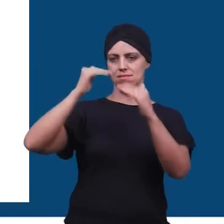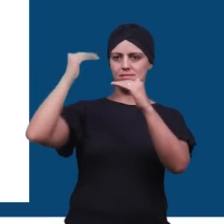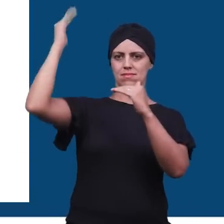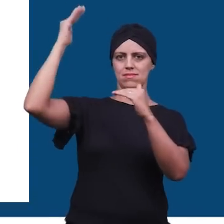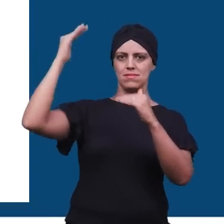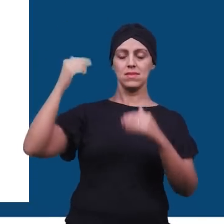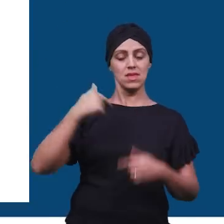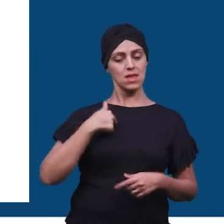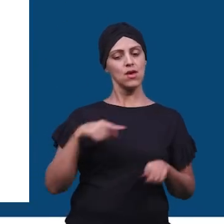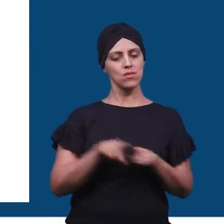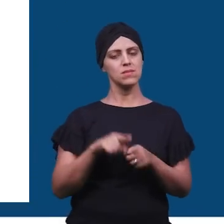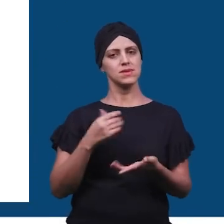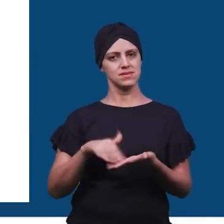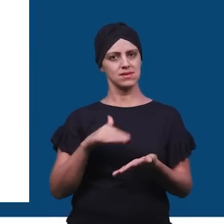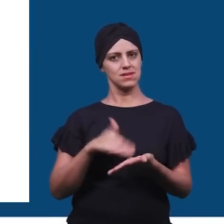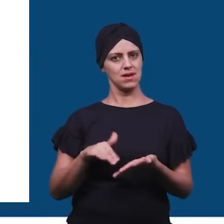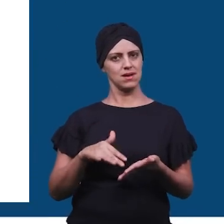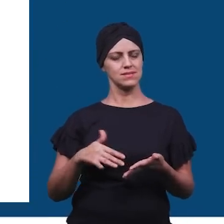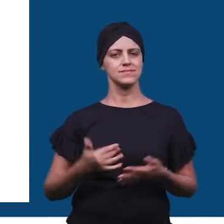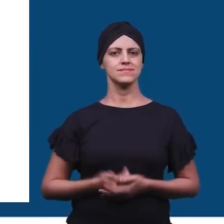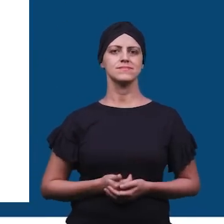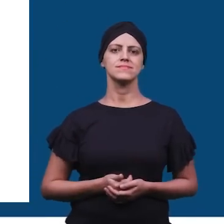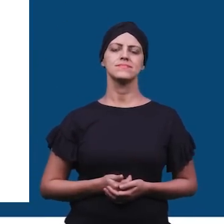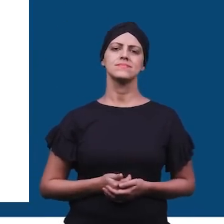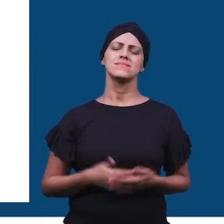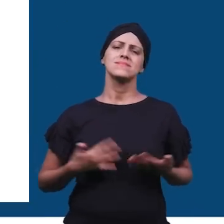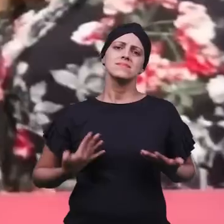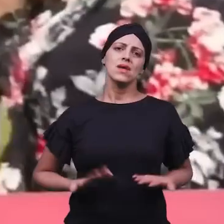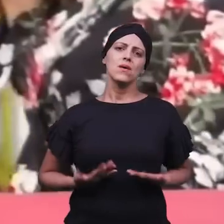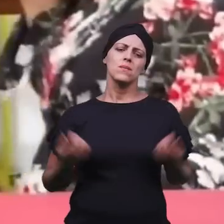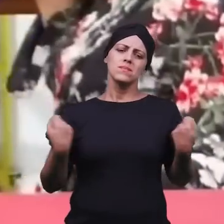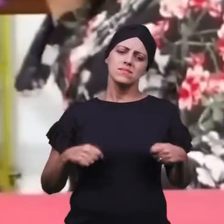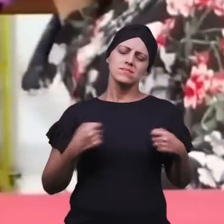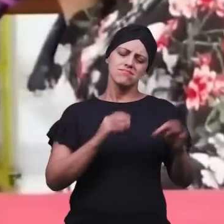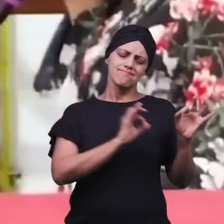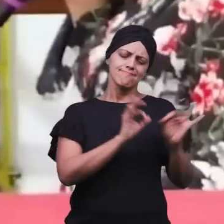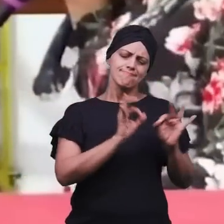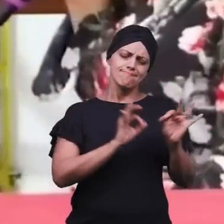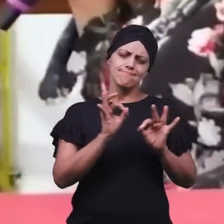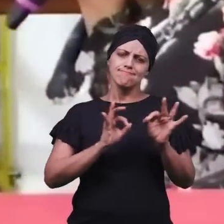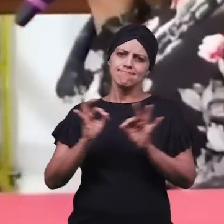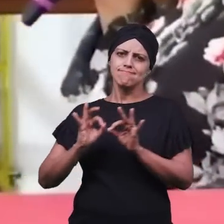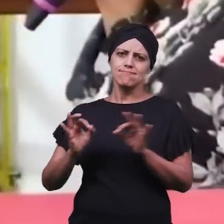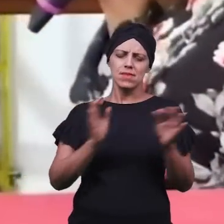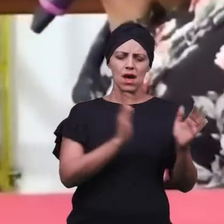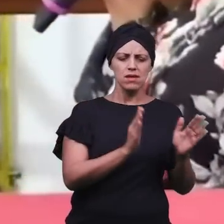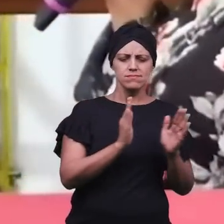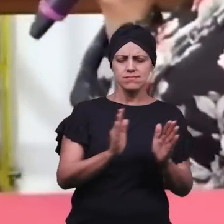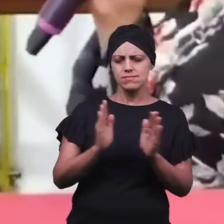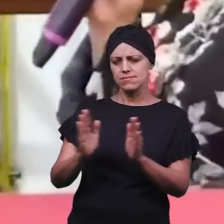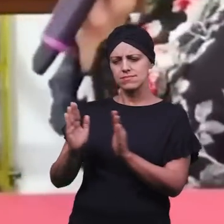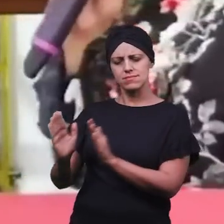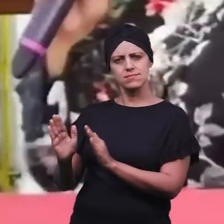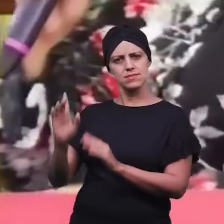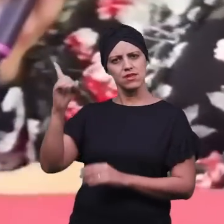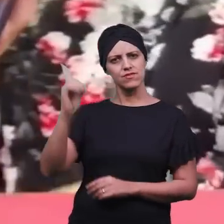secretariando o trabalho. Então, irmãs, foi necessária essa organização por deficiência,